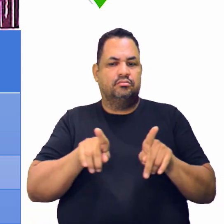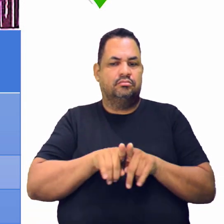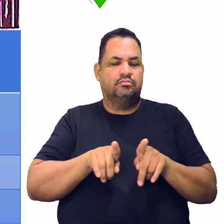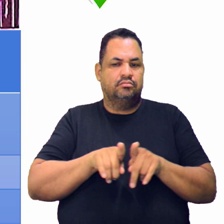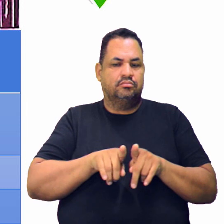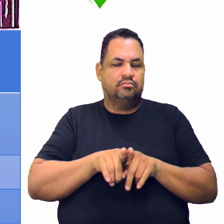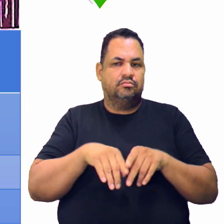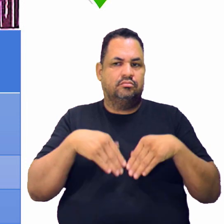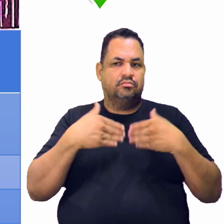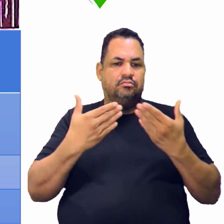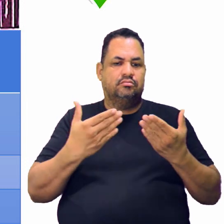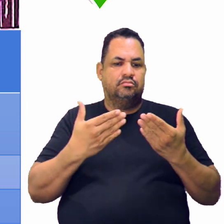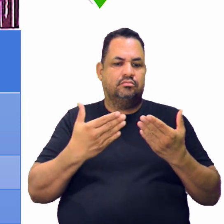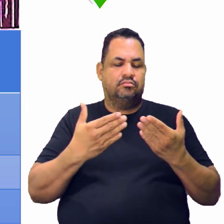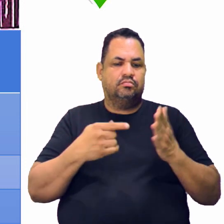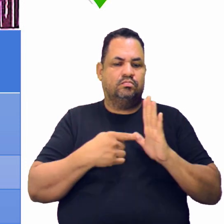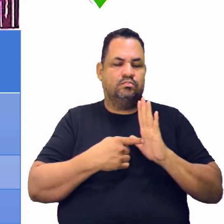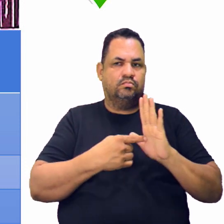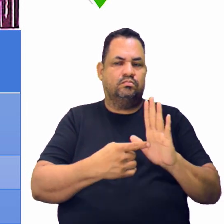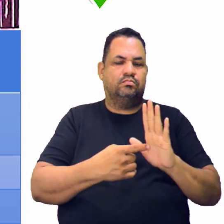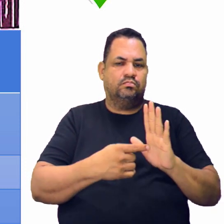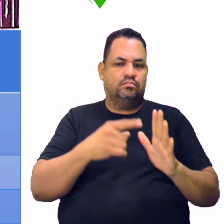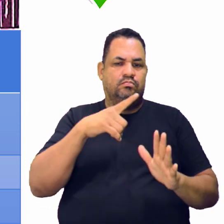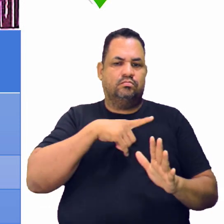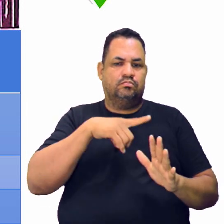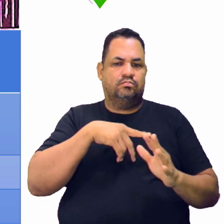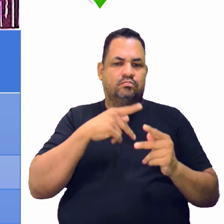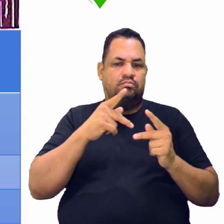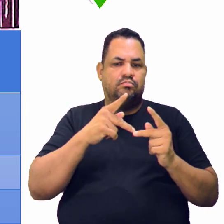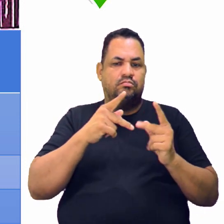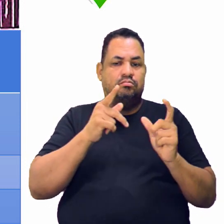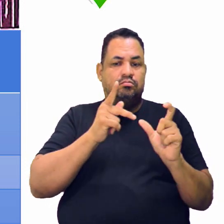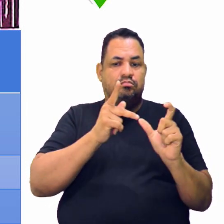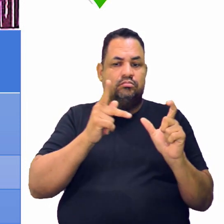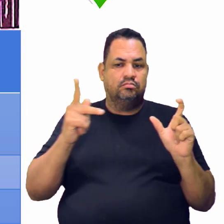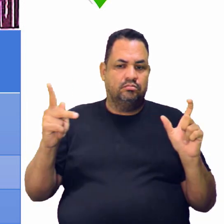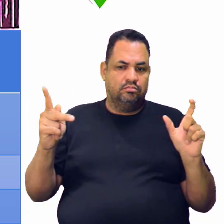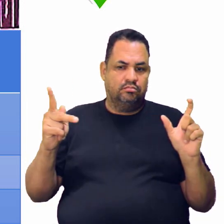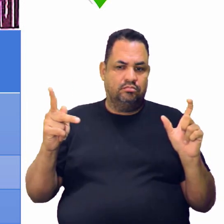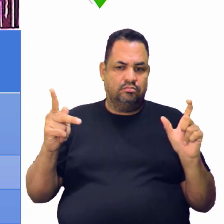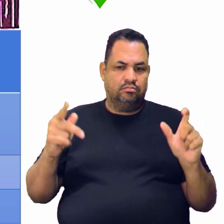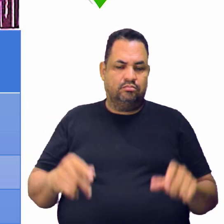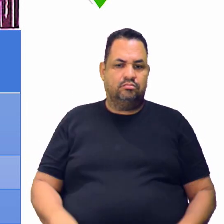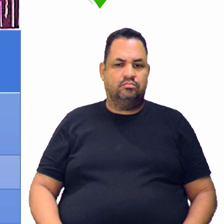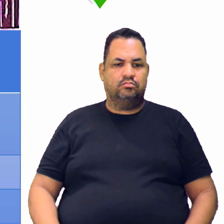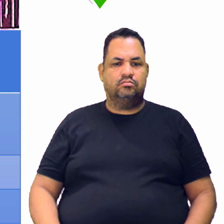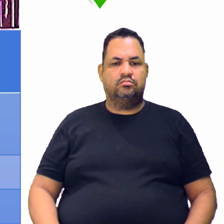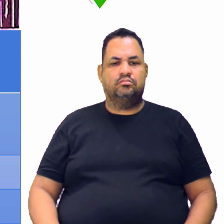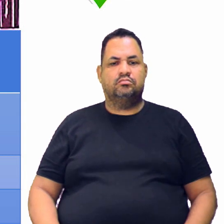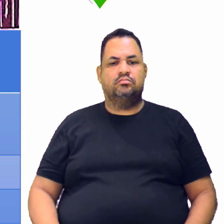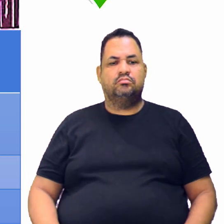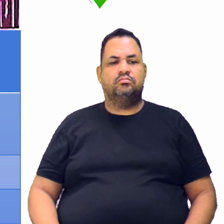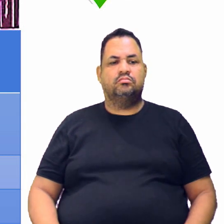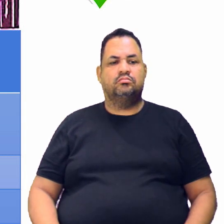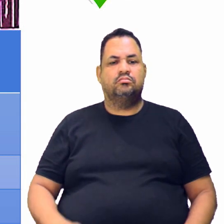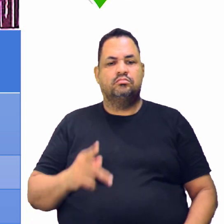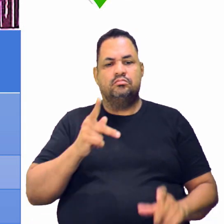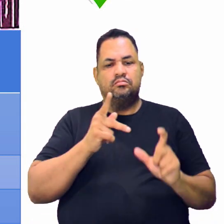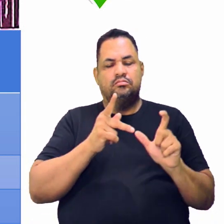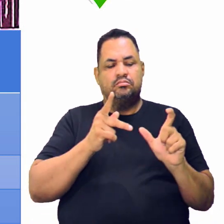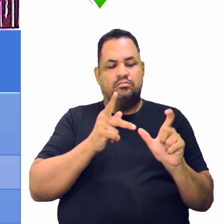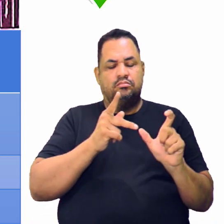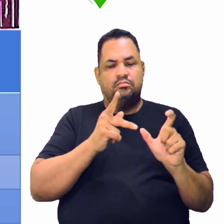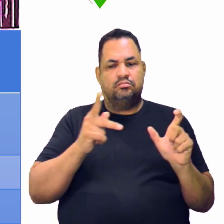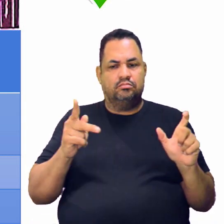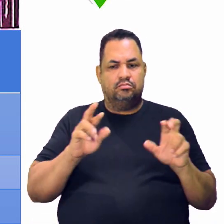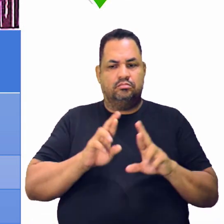só aparecia o predicado, não é assim? Só que aqui, esse